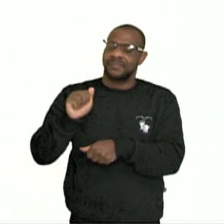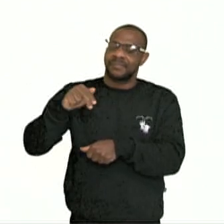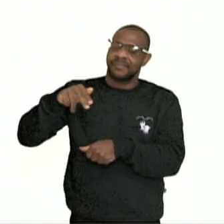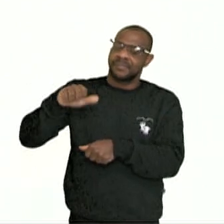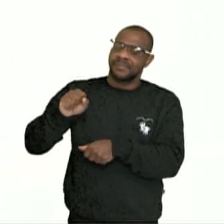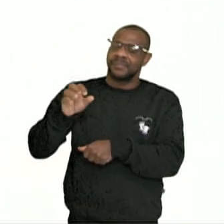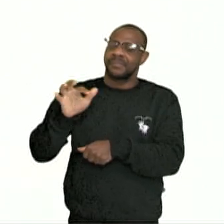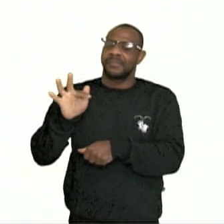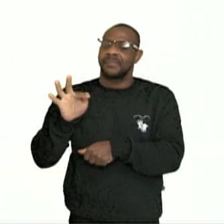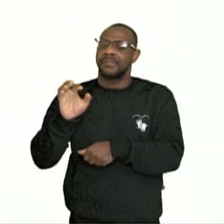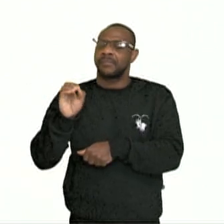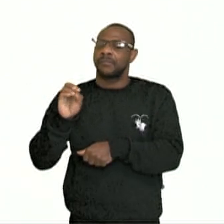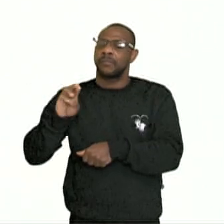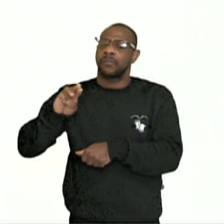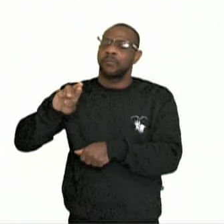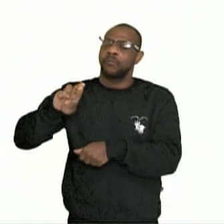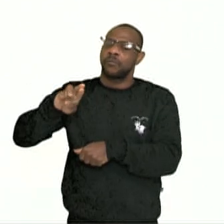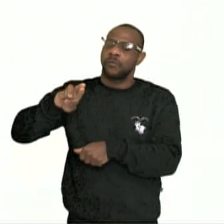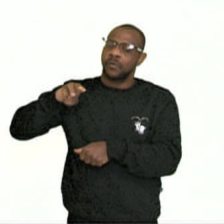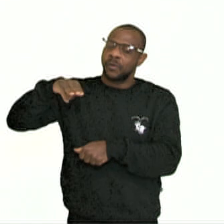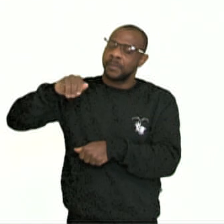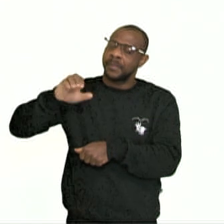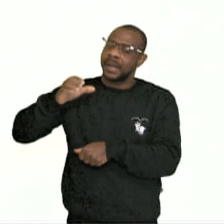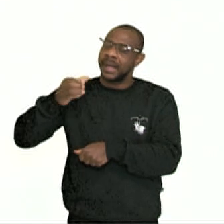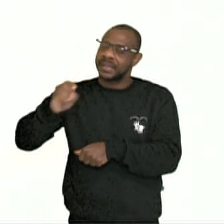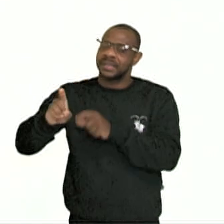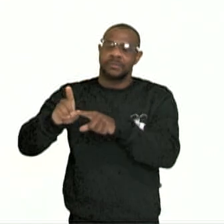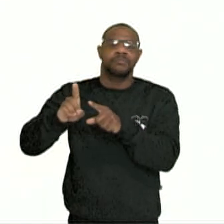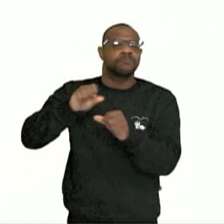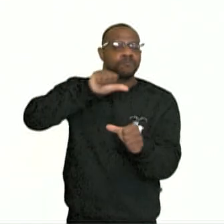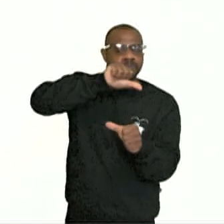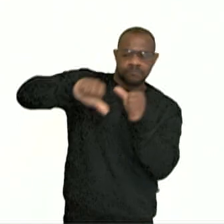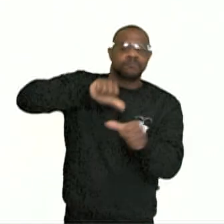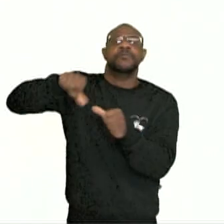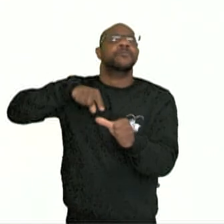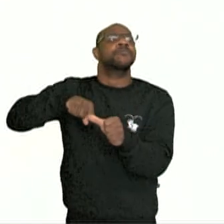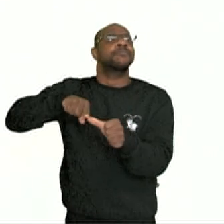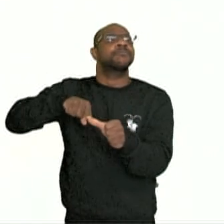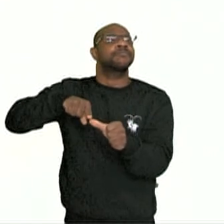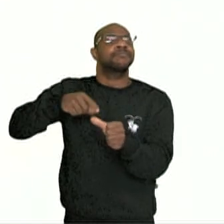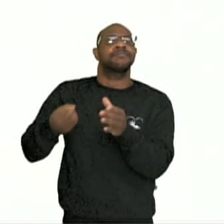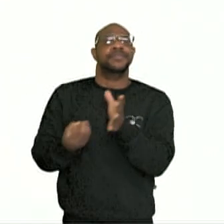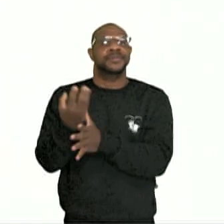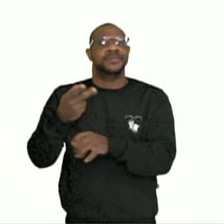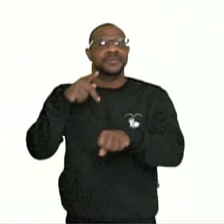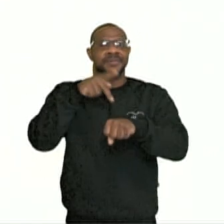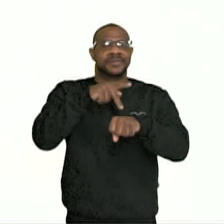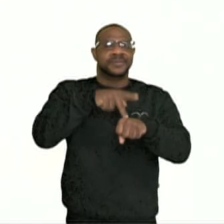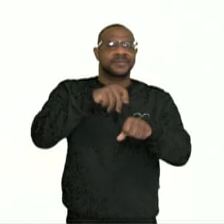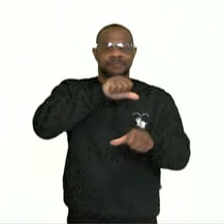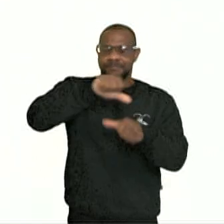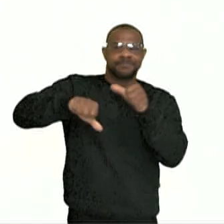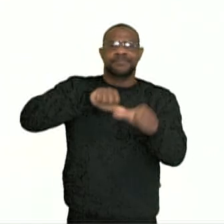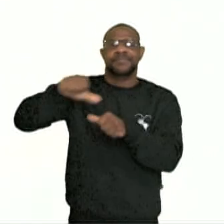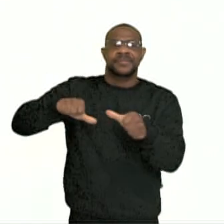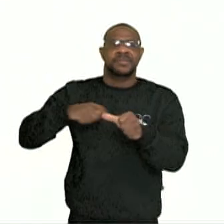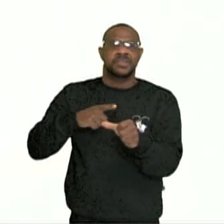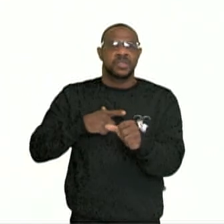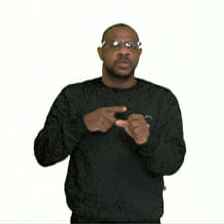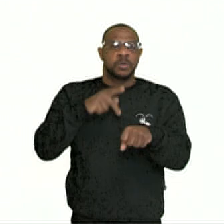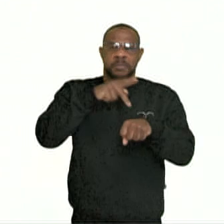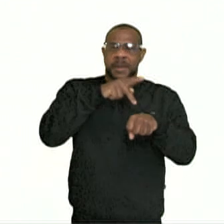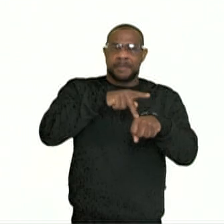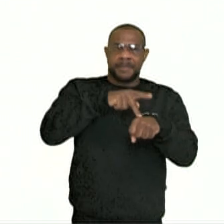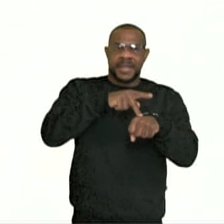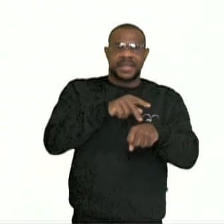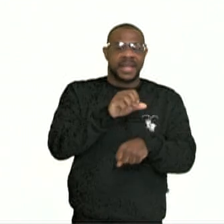Eu tinha uma rocha sedimentar e se transformou numa metamórfica. Mas como que